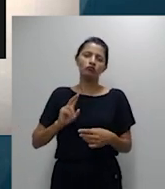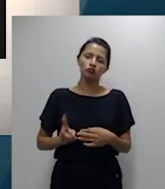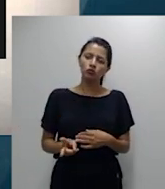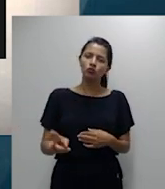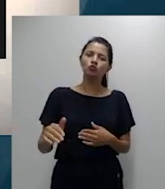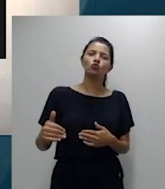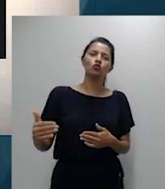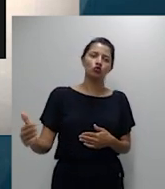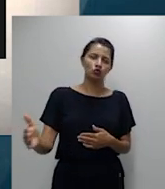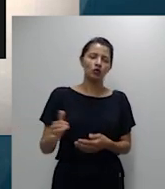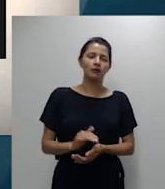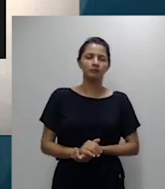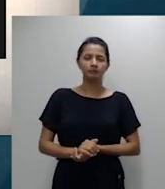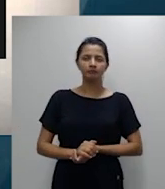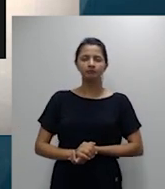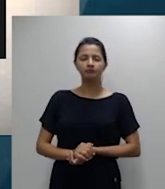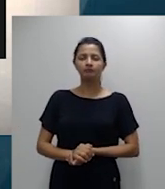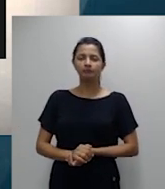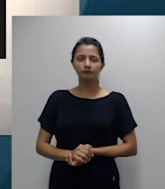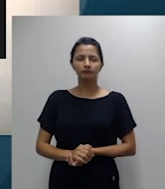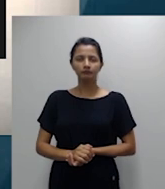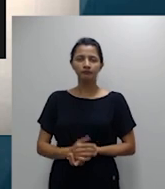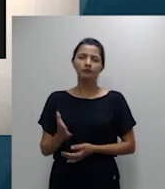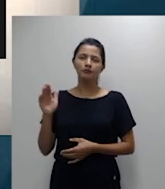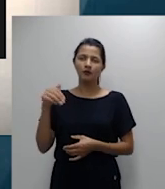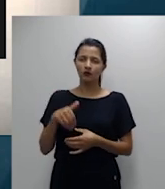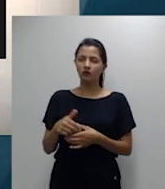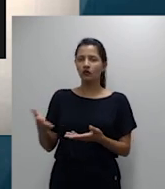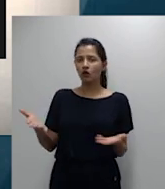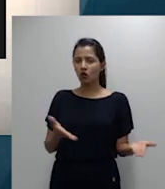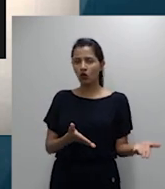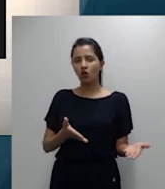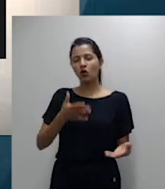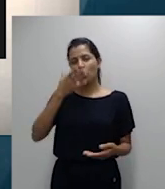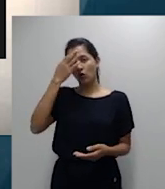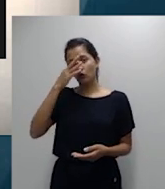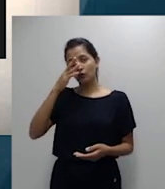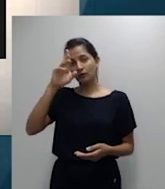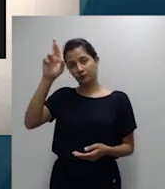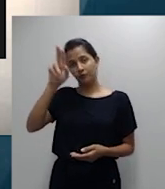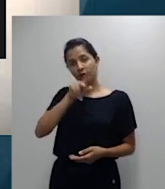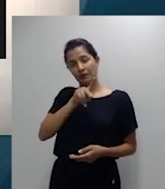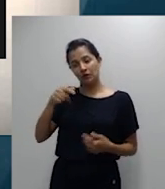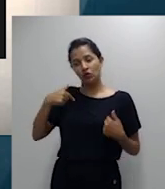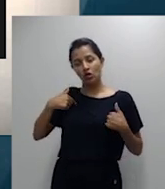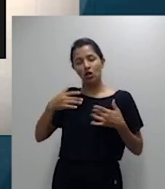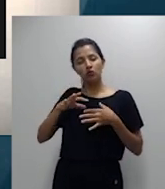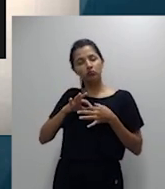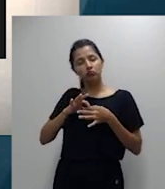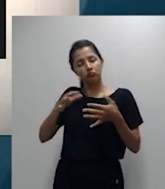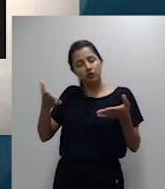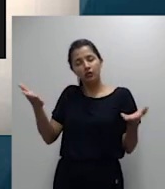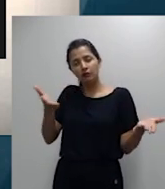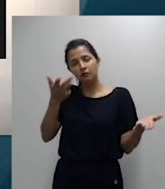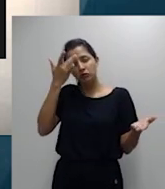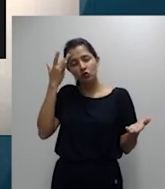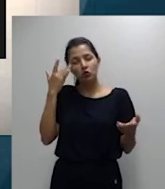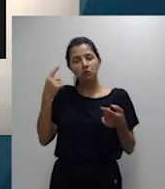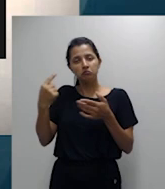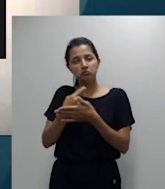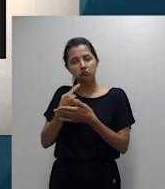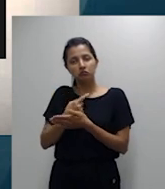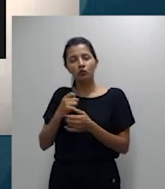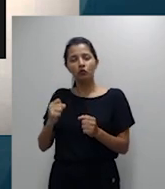no campo é como voto senhor presidente e me coloco à disposição dos elementos pais então